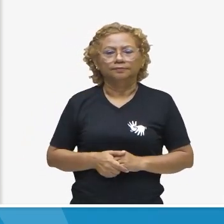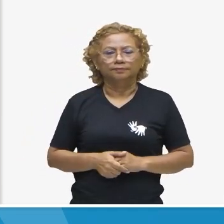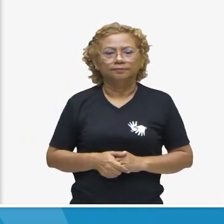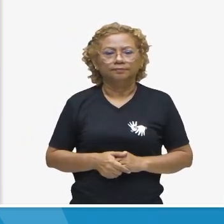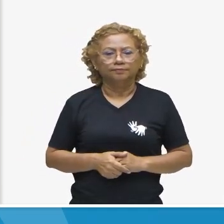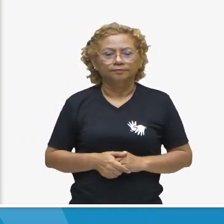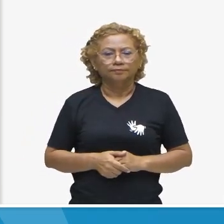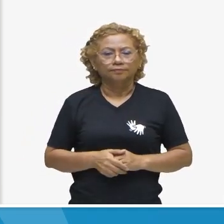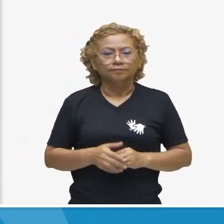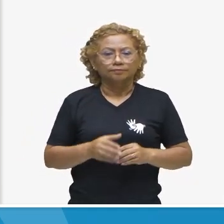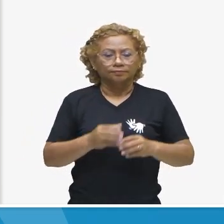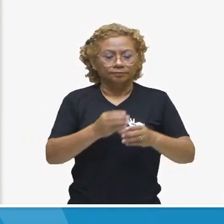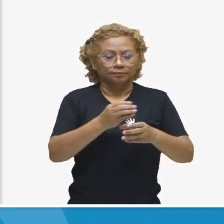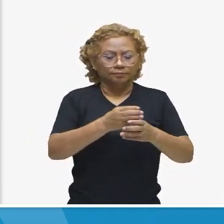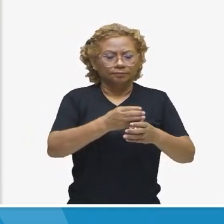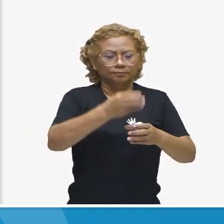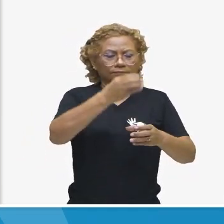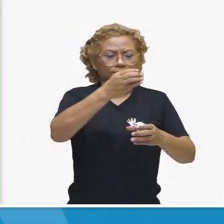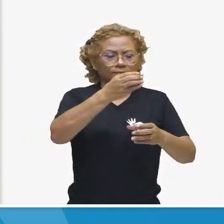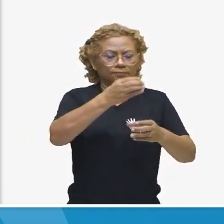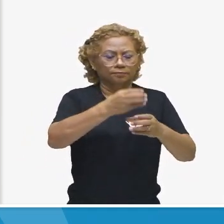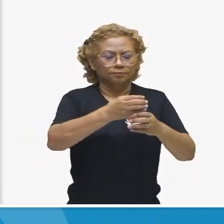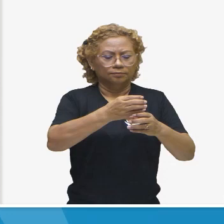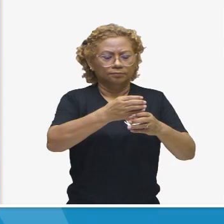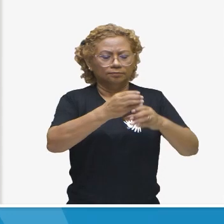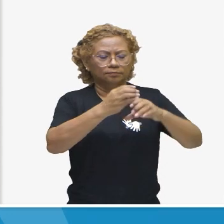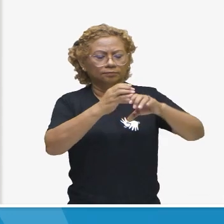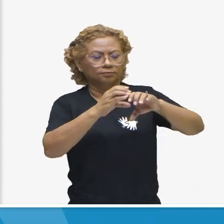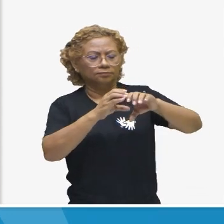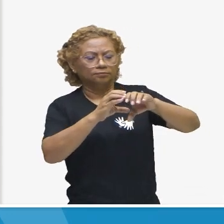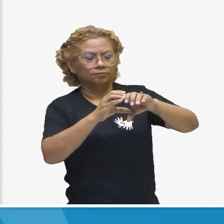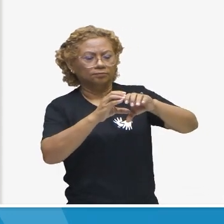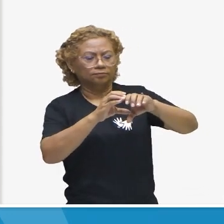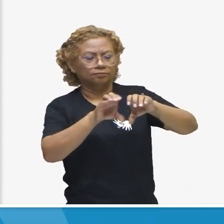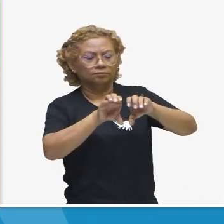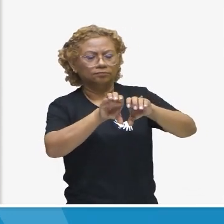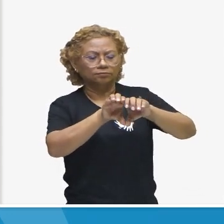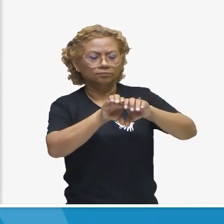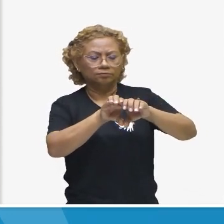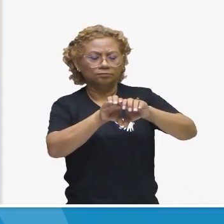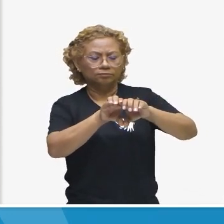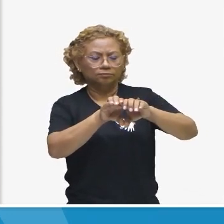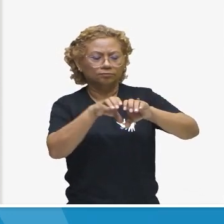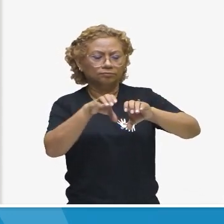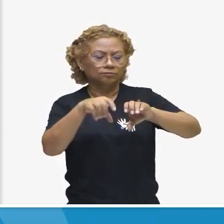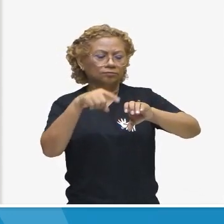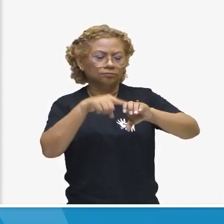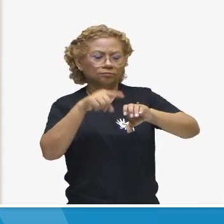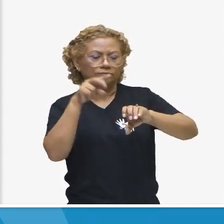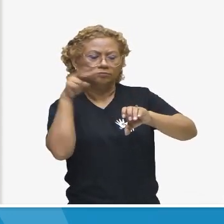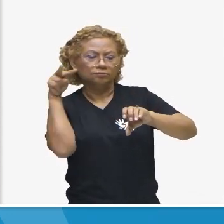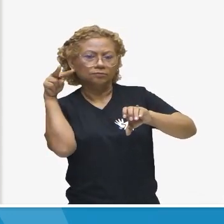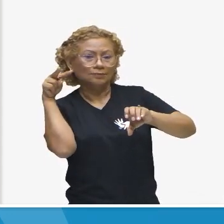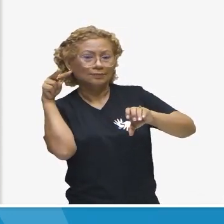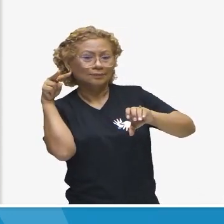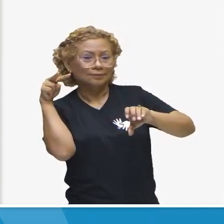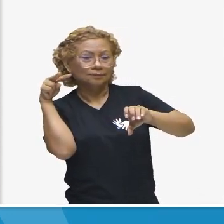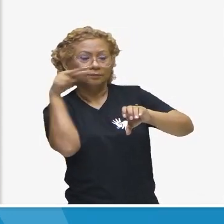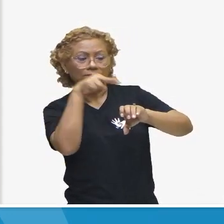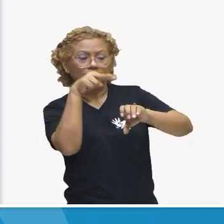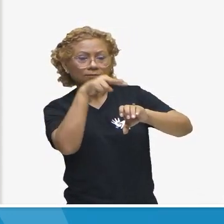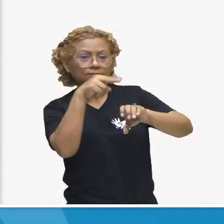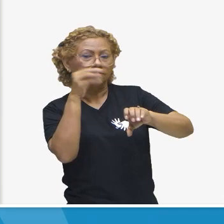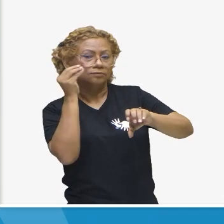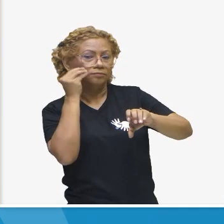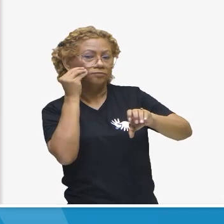né? Só que quando eu projeto a imagem desse cilindro, dependendo da posição que eu estou projetando essa imagem,